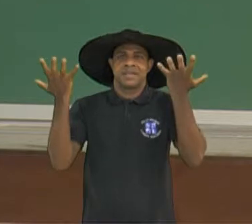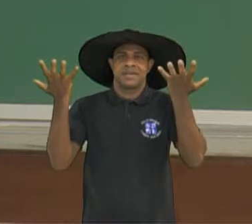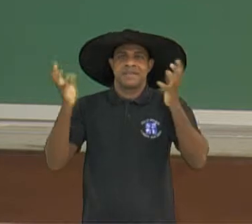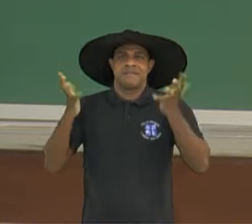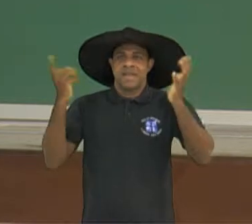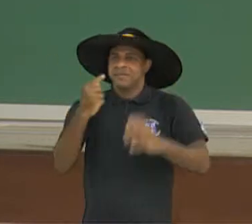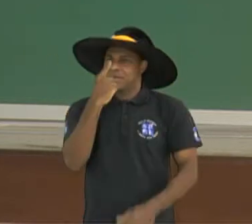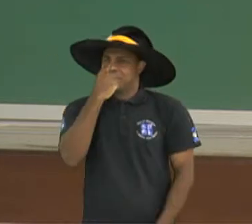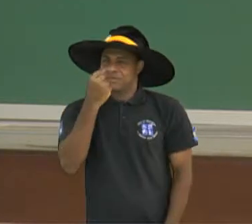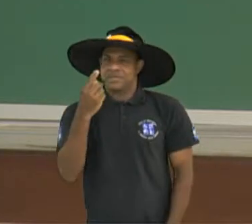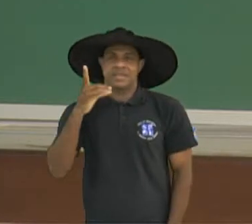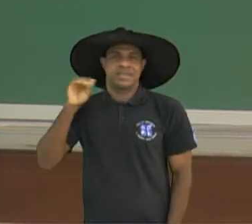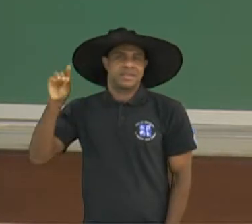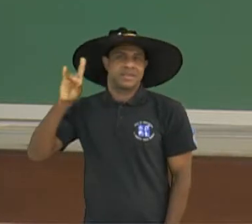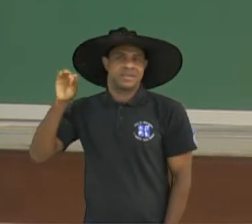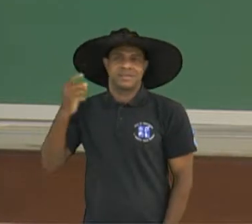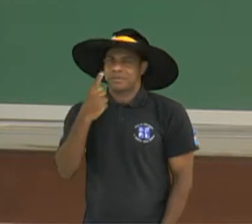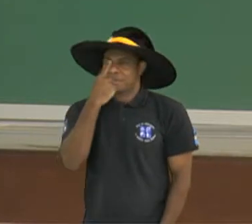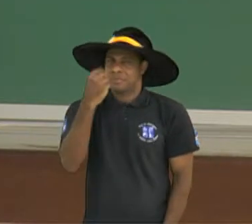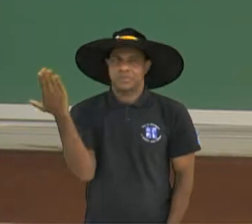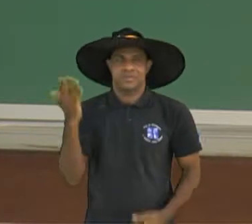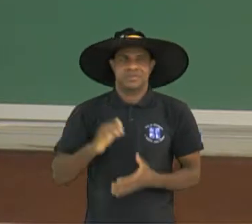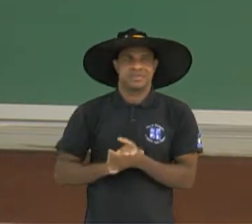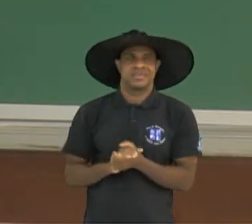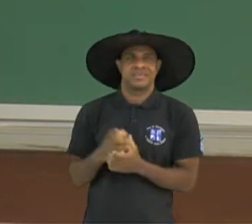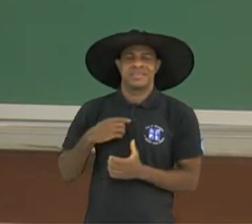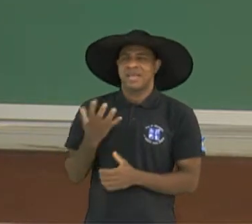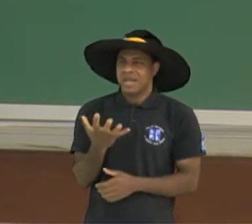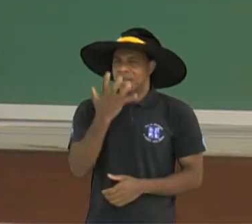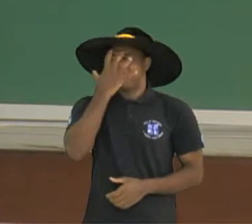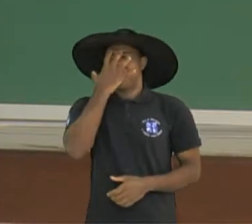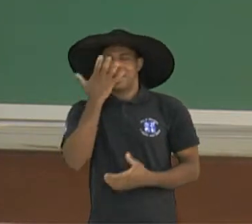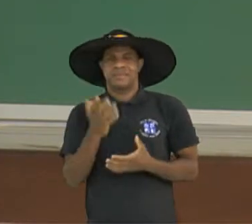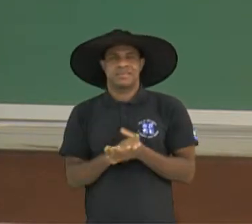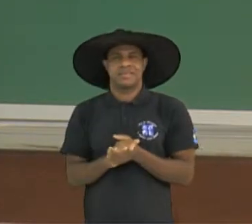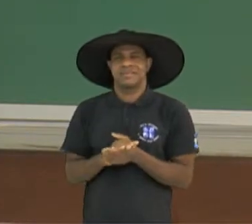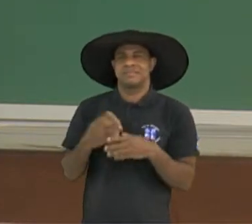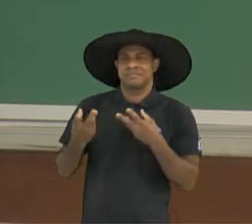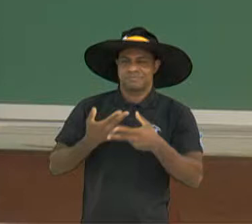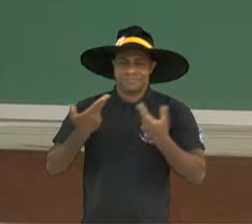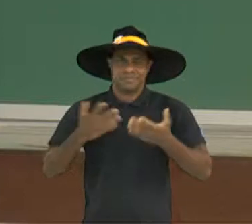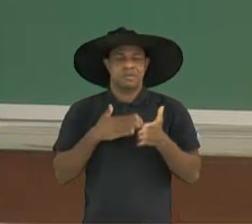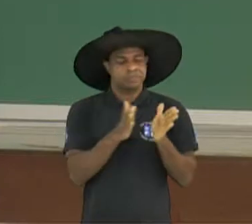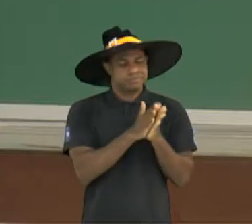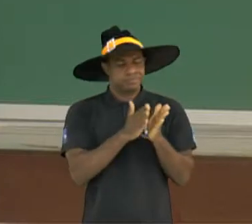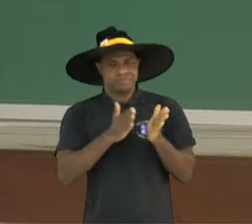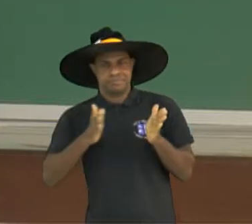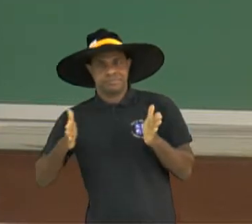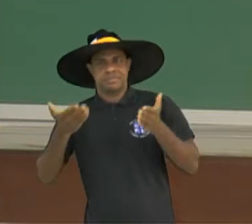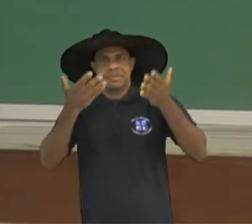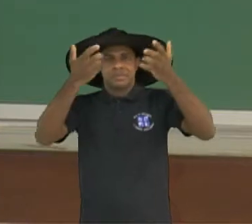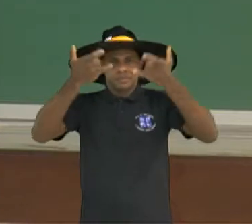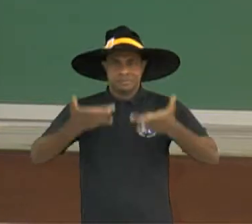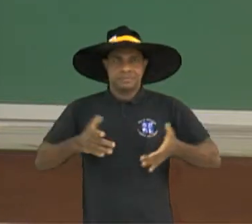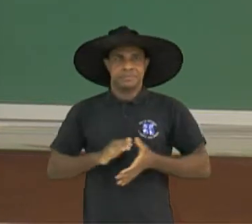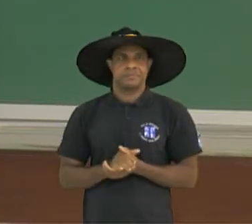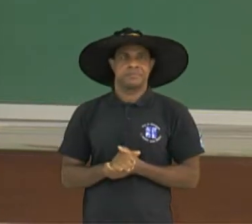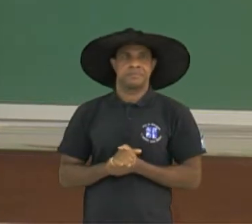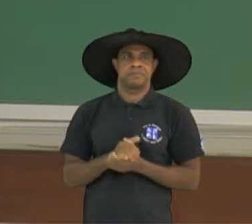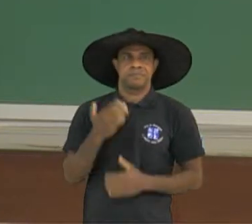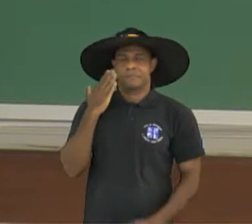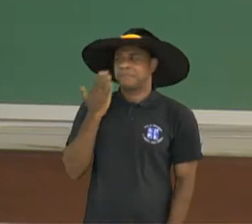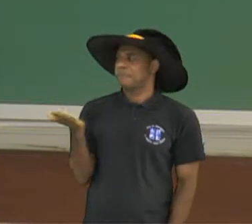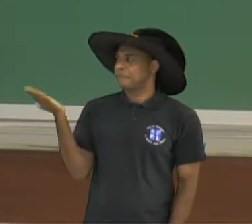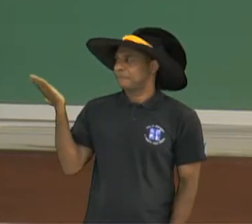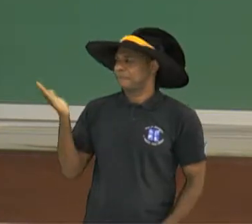o Jack-lanterna, a máscara de terror e, como eu disse para vocês, nós vamos vendo ao longo da nossa aula. Here